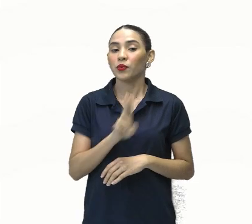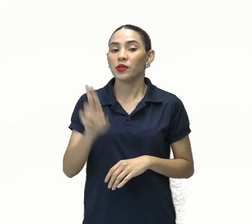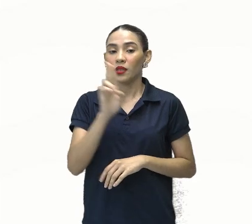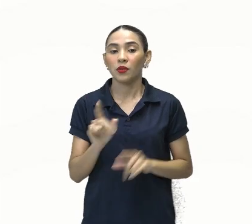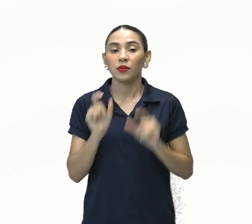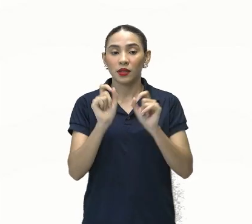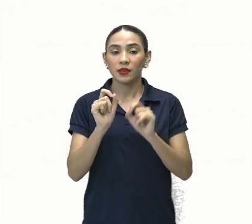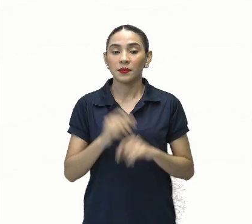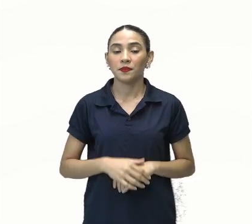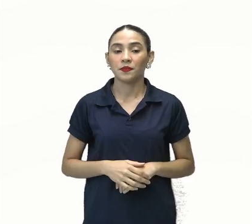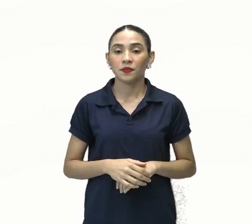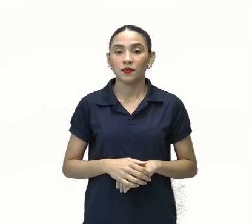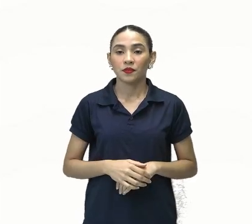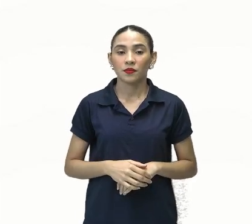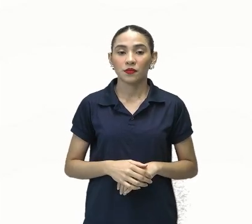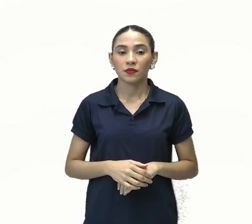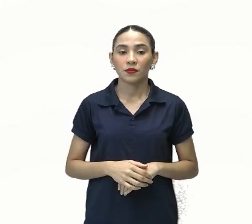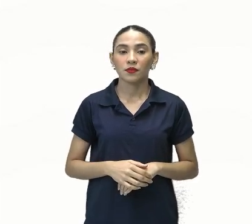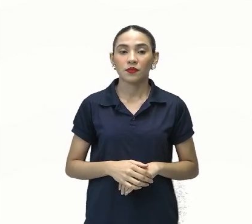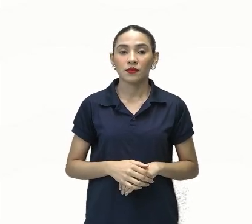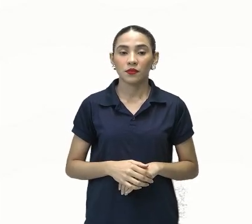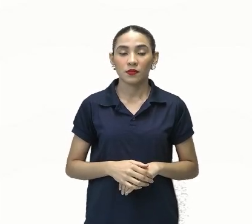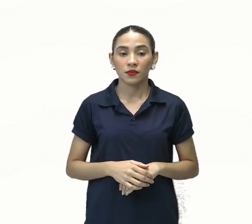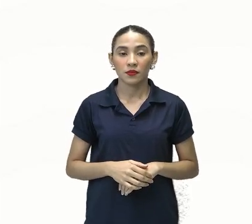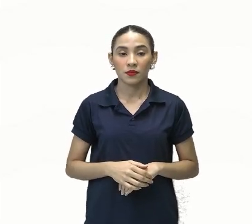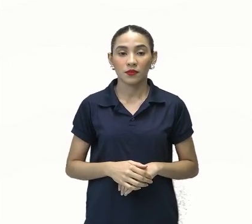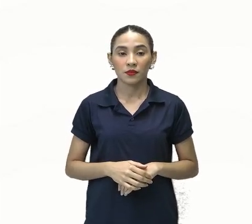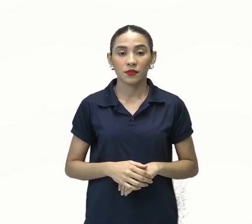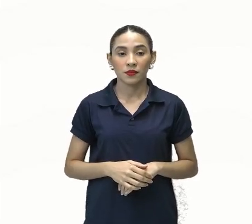ali, ó, a nossa